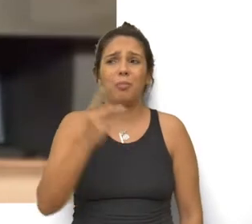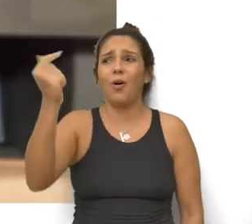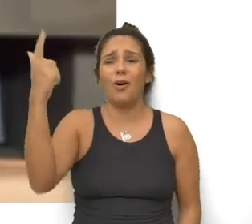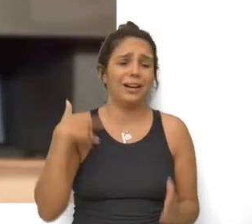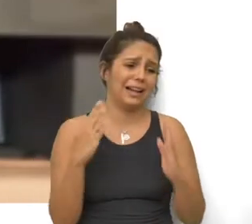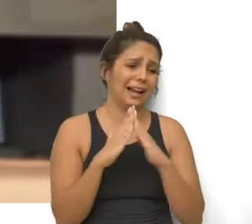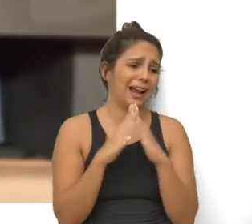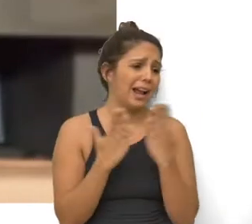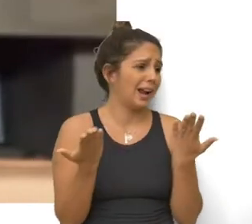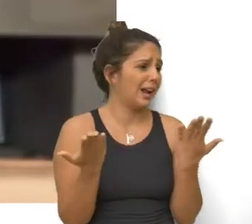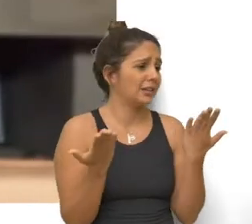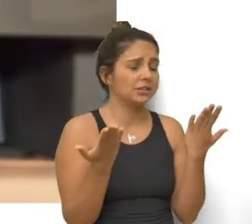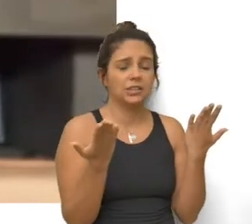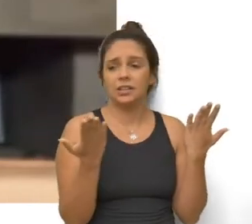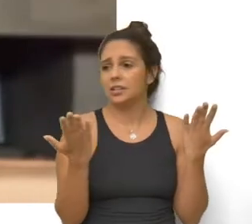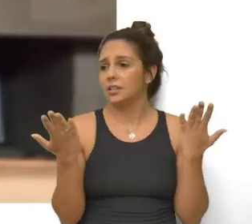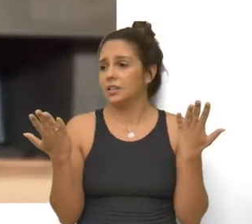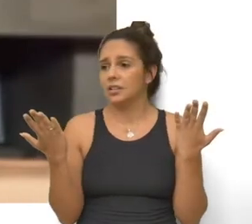daqui?